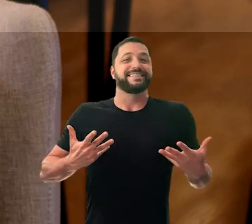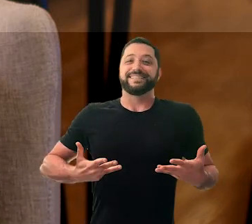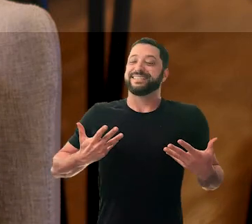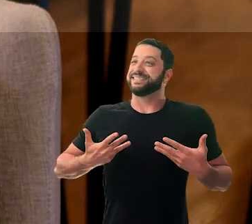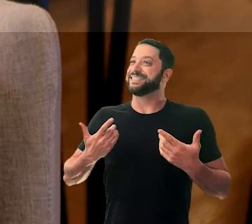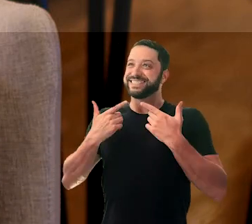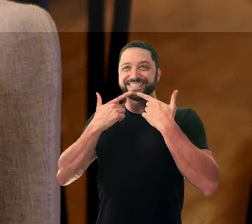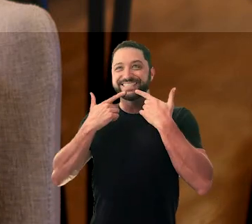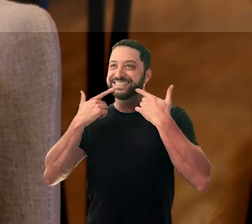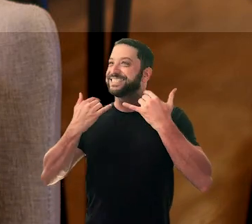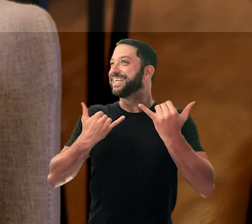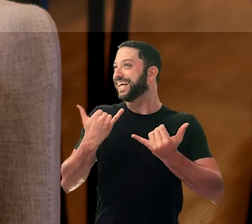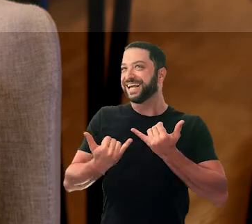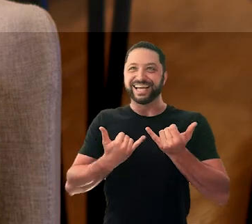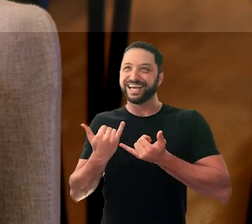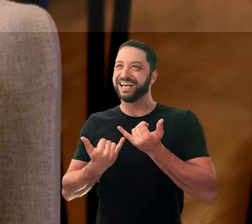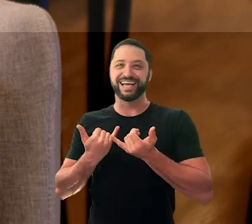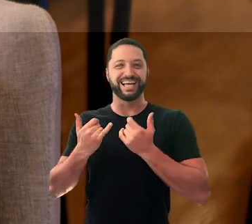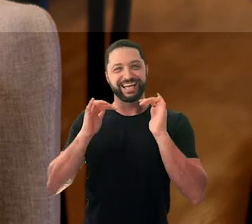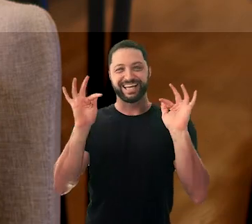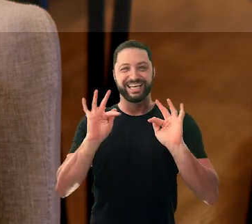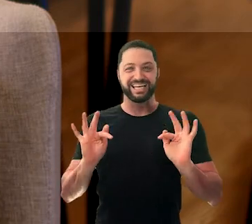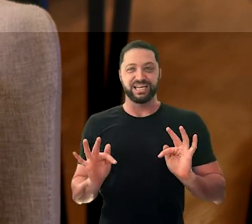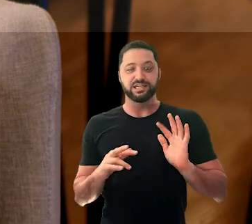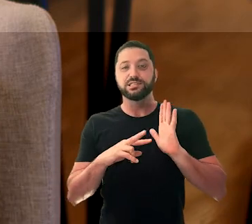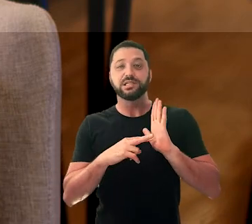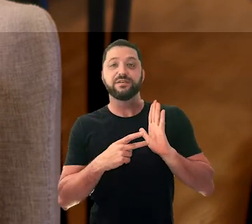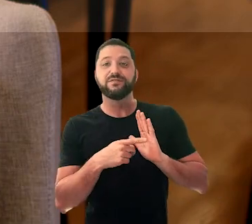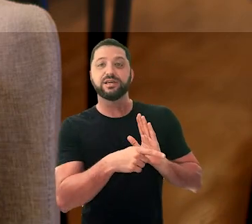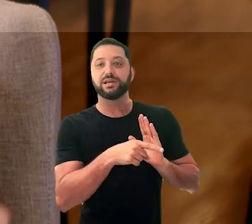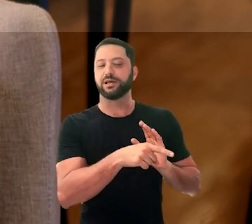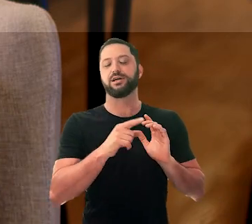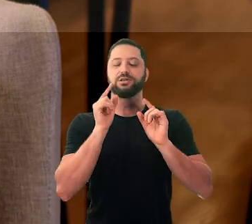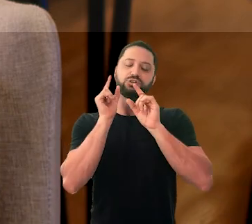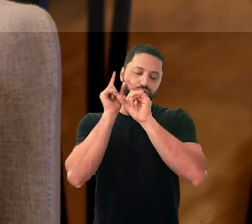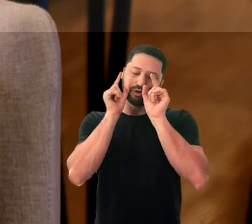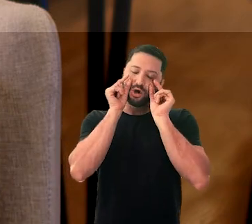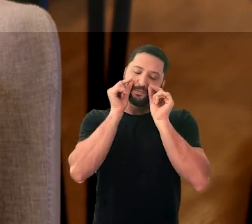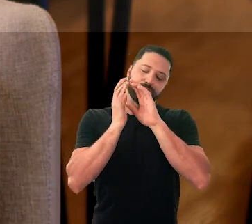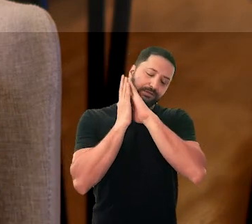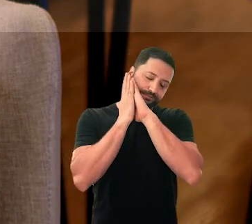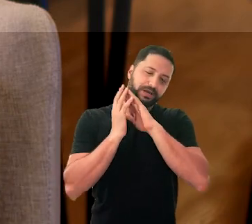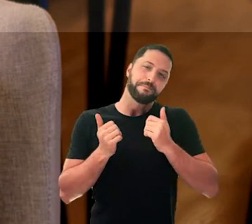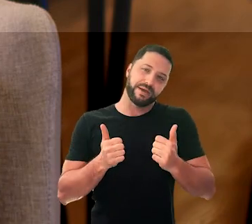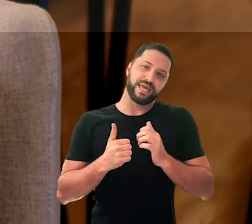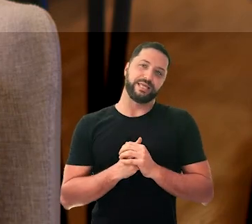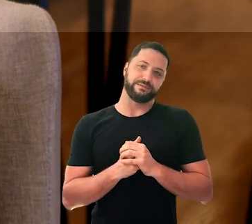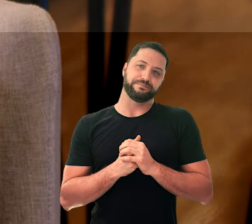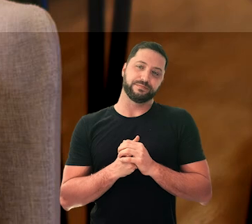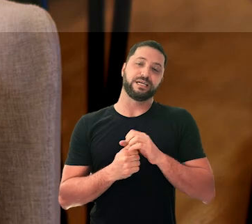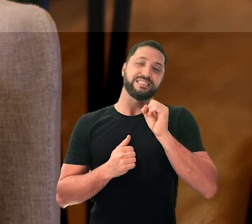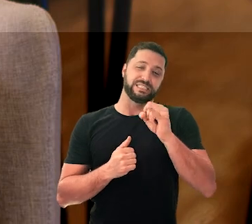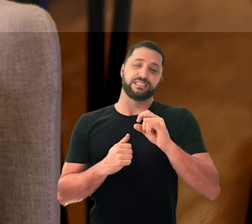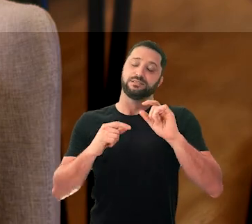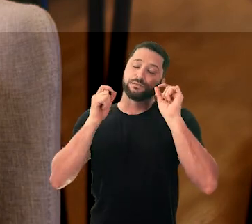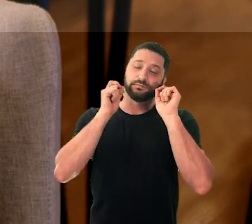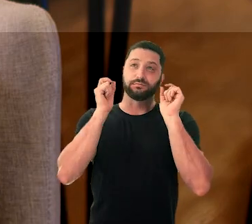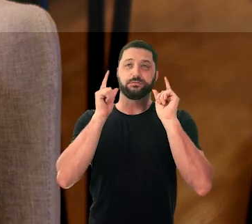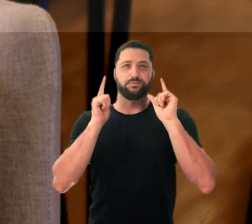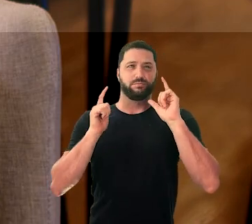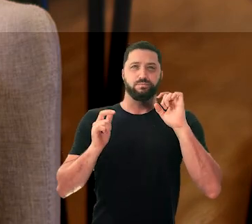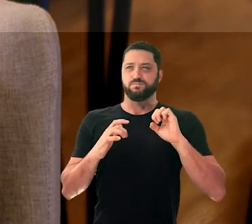disposta, alegre, brincalhona, feliz, isso significa que ela teve um descansar adequado. Quando ela passa o